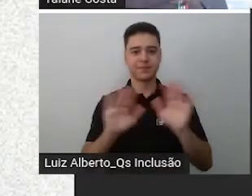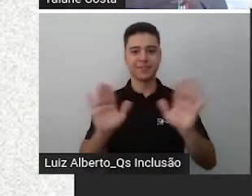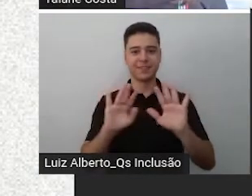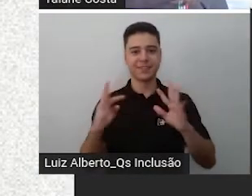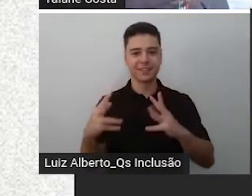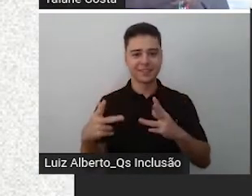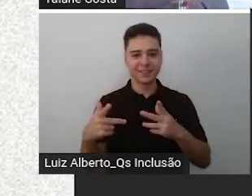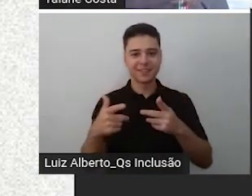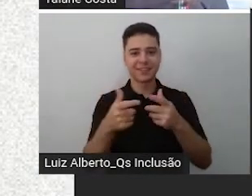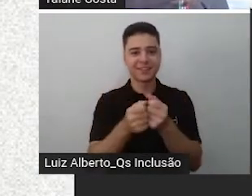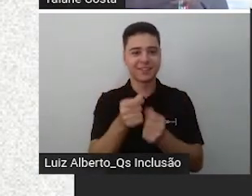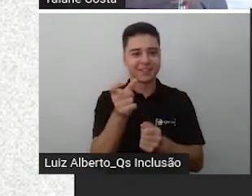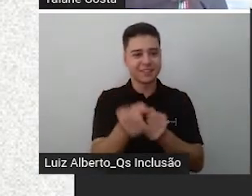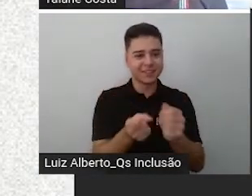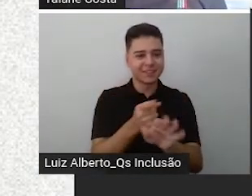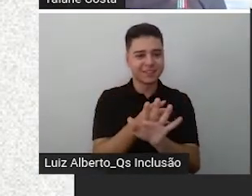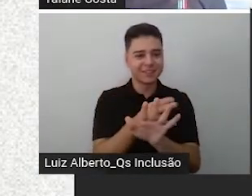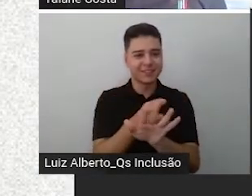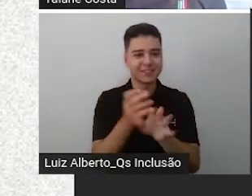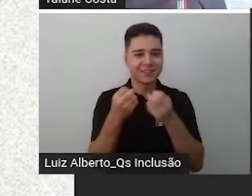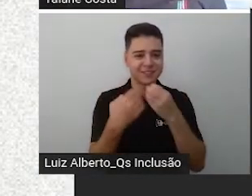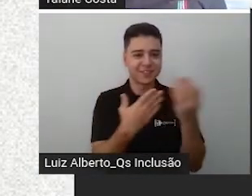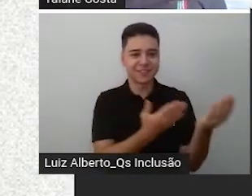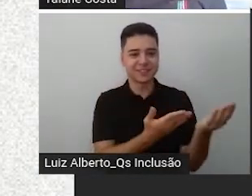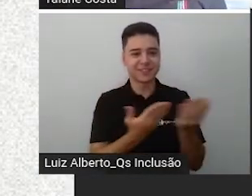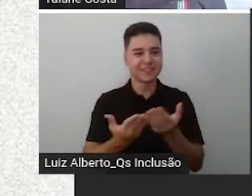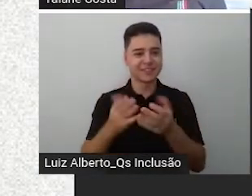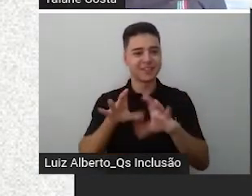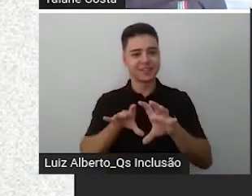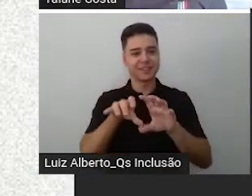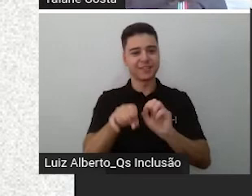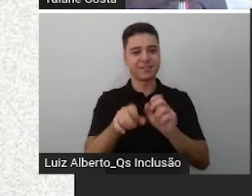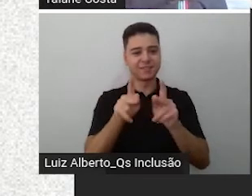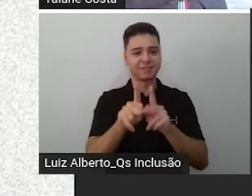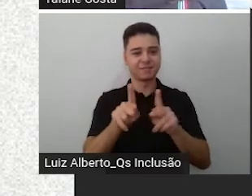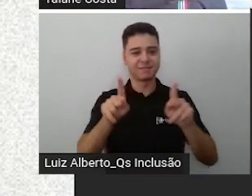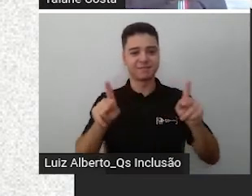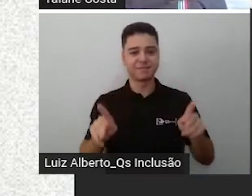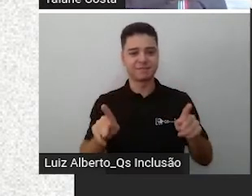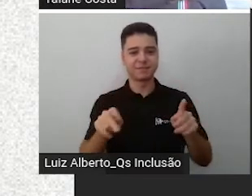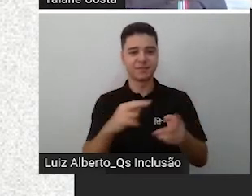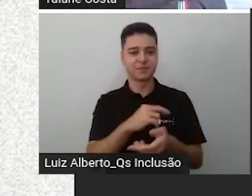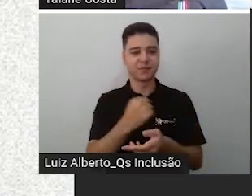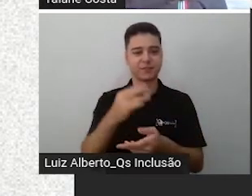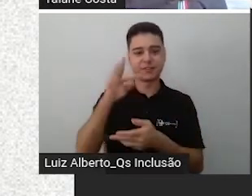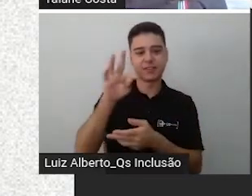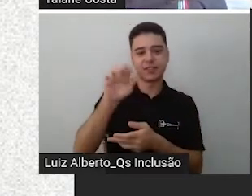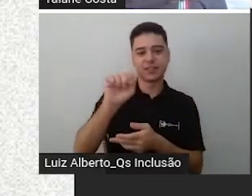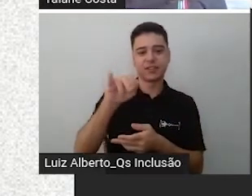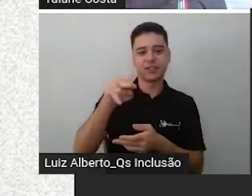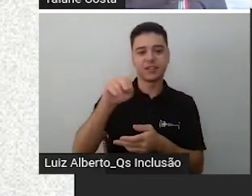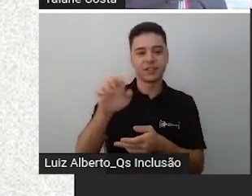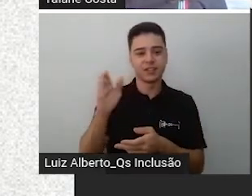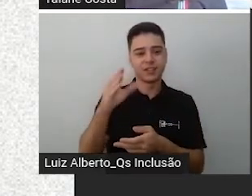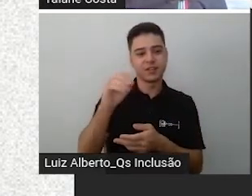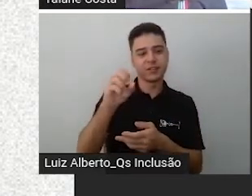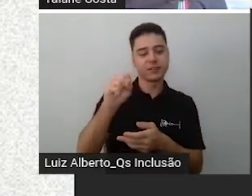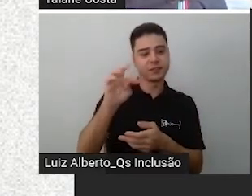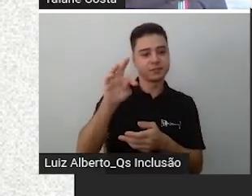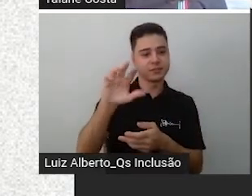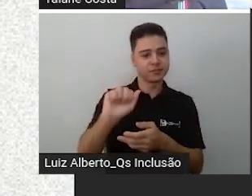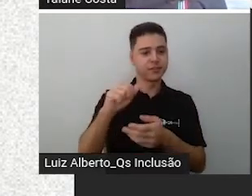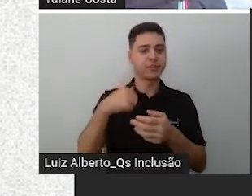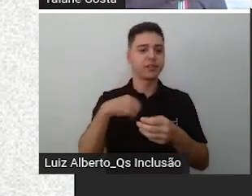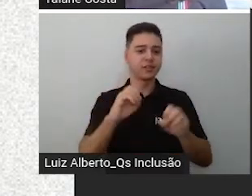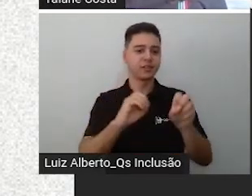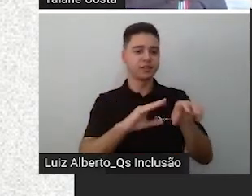todos e a todas. Bem-vindo a mais uma formação de professores. Eu sou Tayane Costa, arte educadora da Casa Fiat